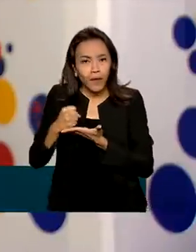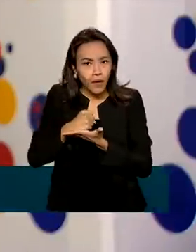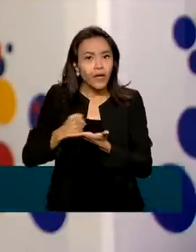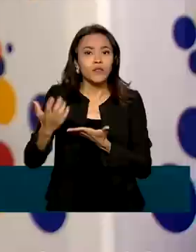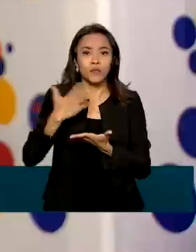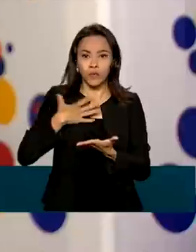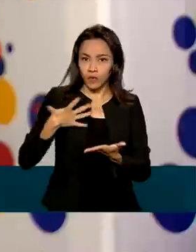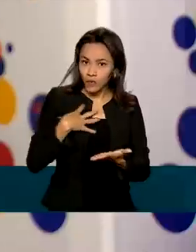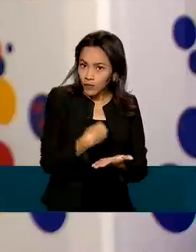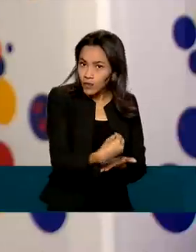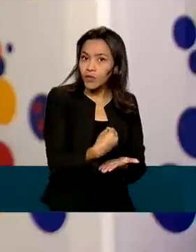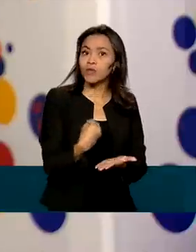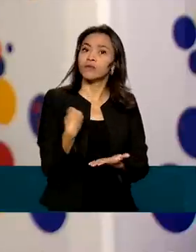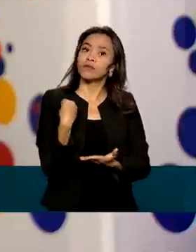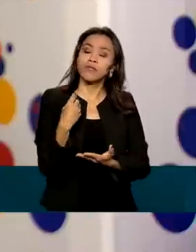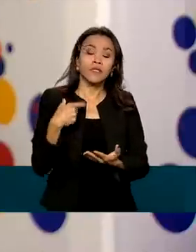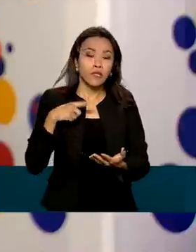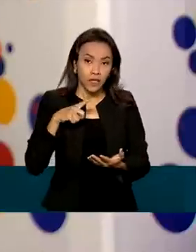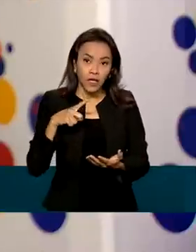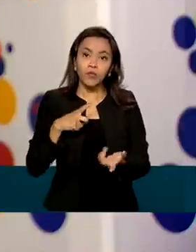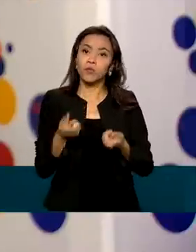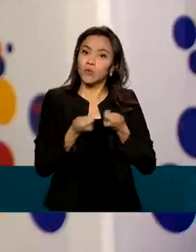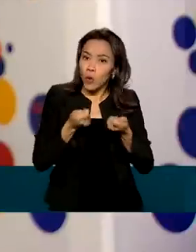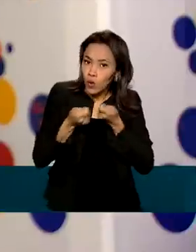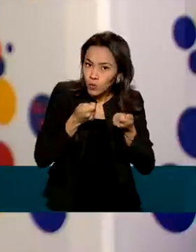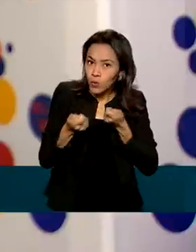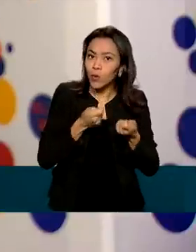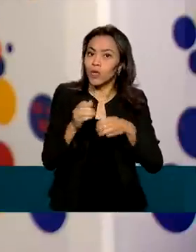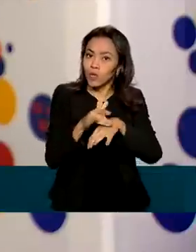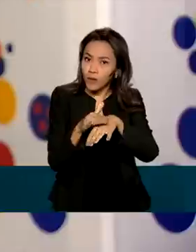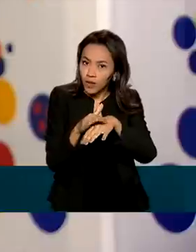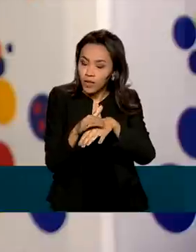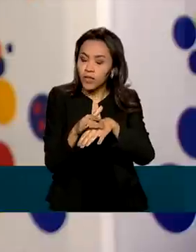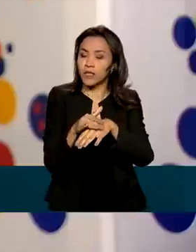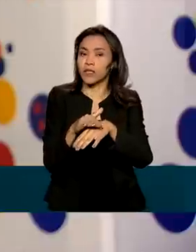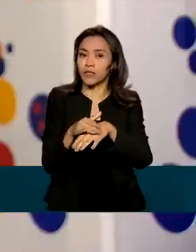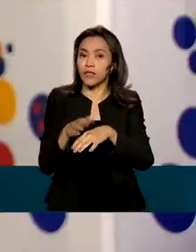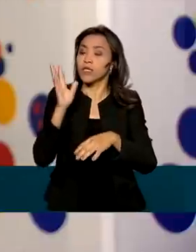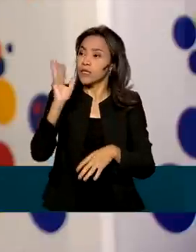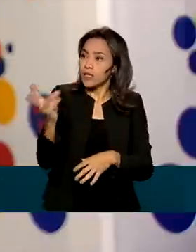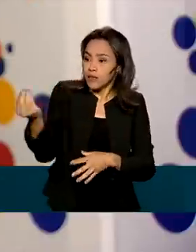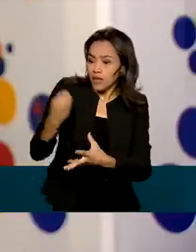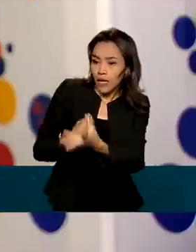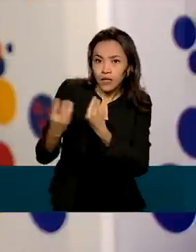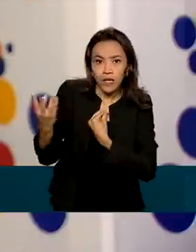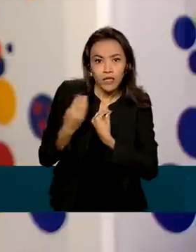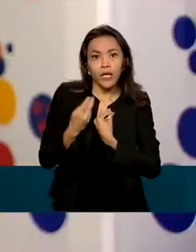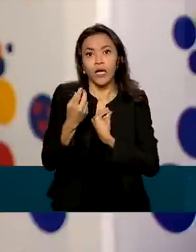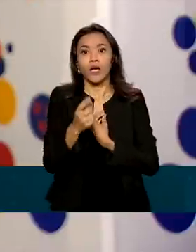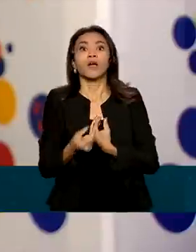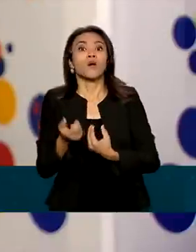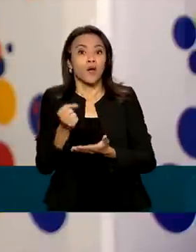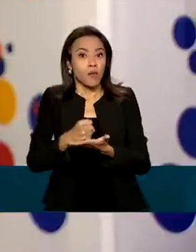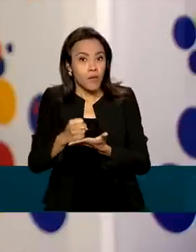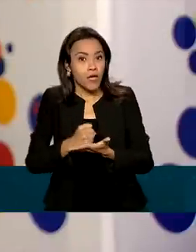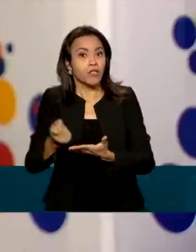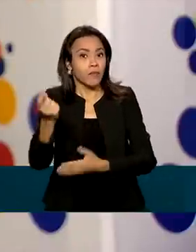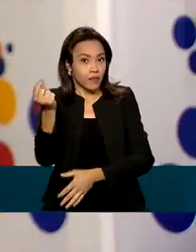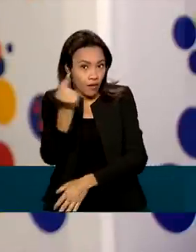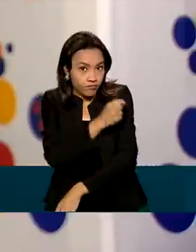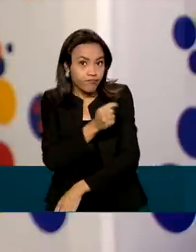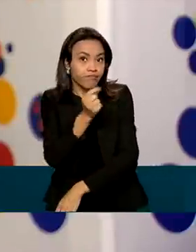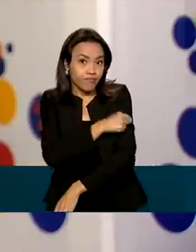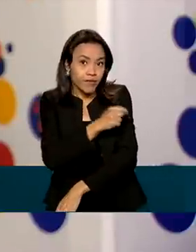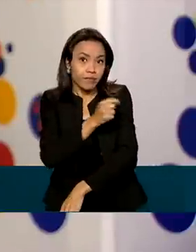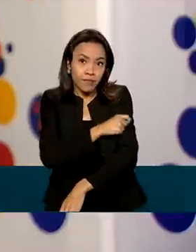gente tem todo um controle sobre a hemofilia, eles liberam para a gente estar aplicando em casa, fazendo a domicílio com o tratamento,